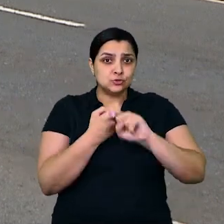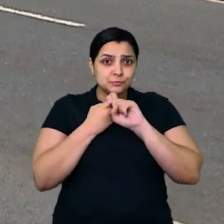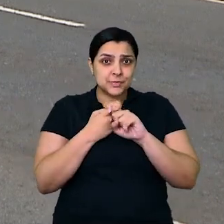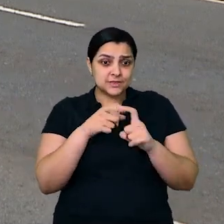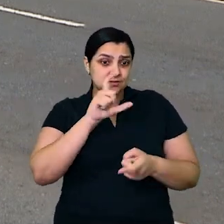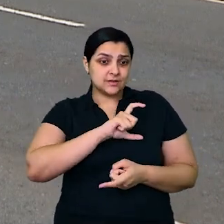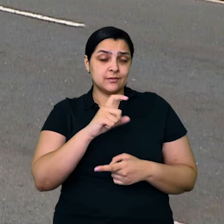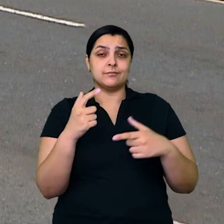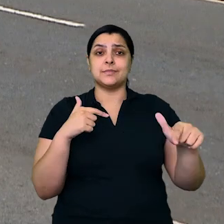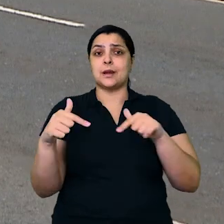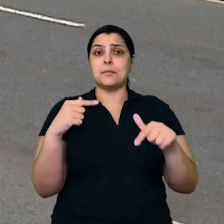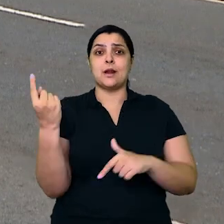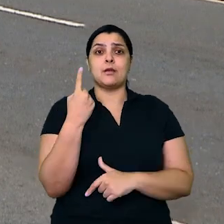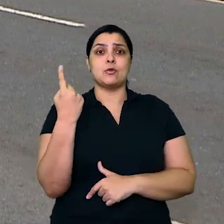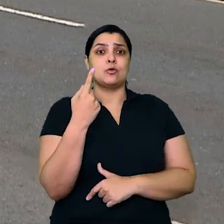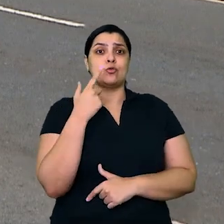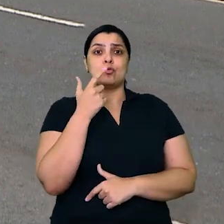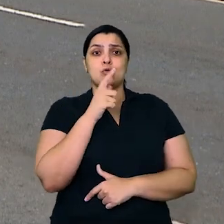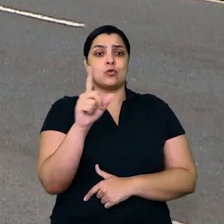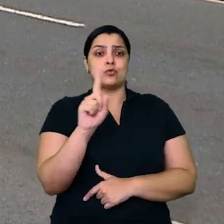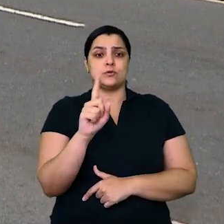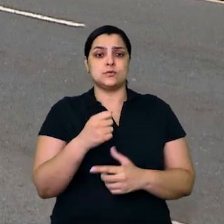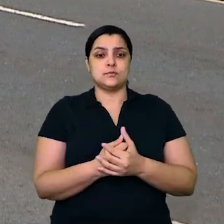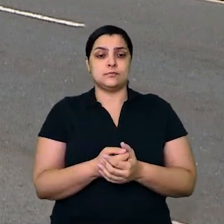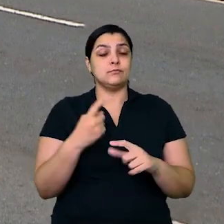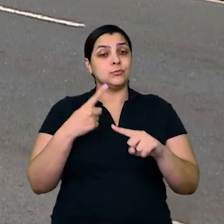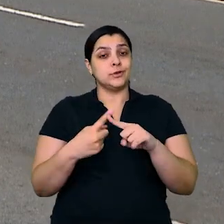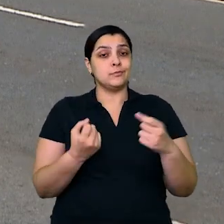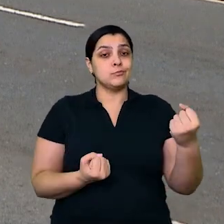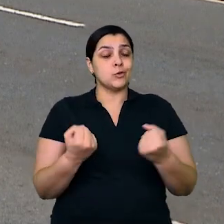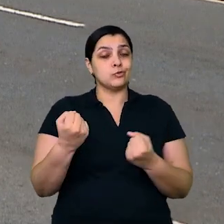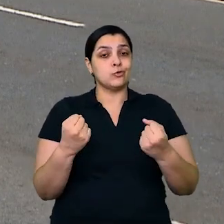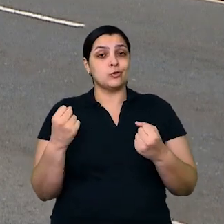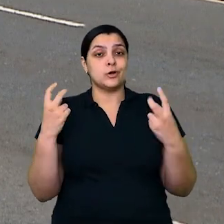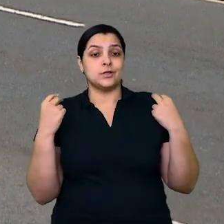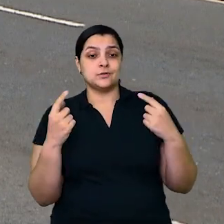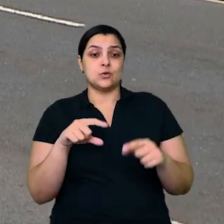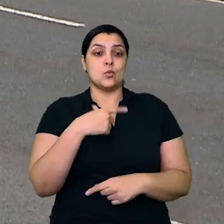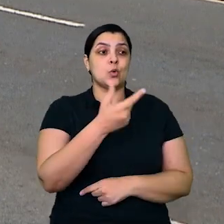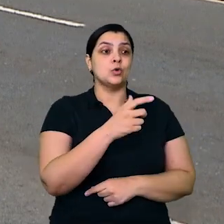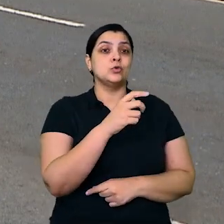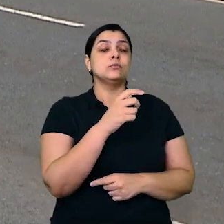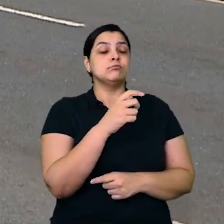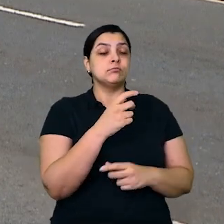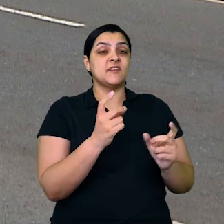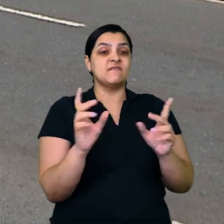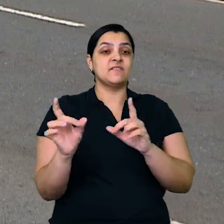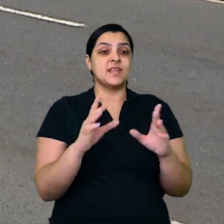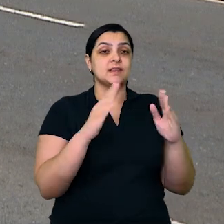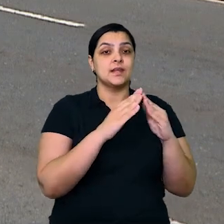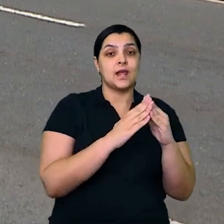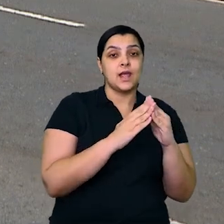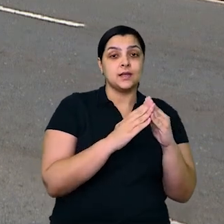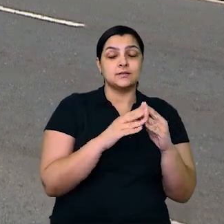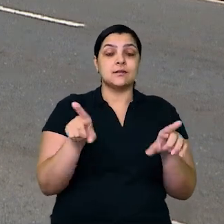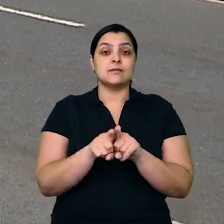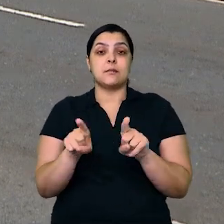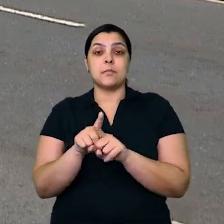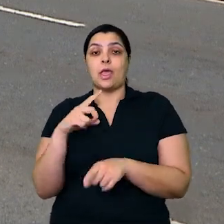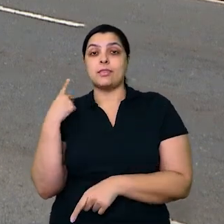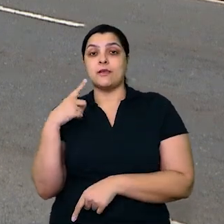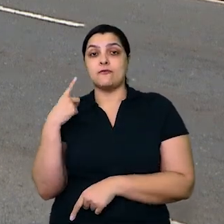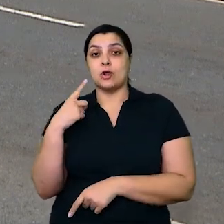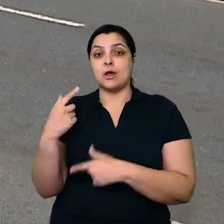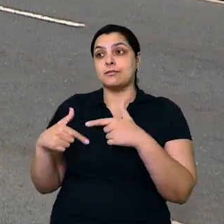documento os impediria de trabalhar. Isso porque um deles também é motorista, o outro atua como corretor de imóveis e o terceiro trabalha como